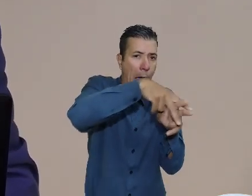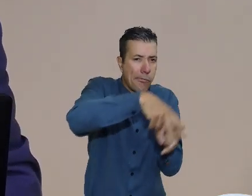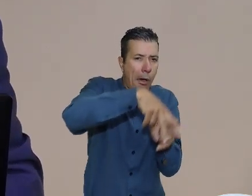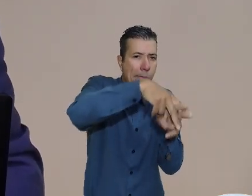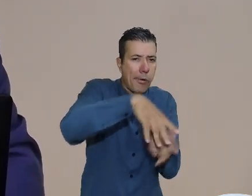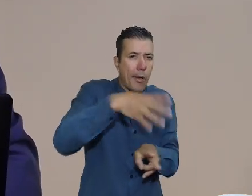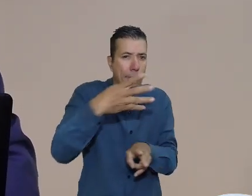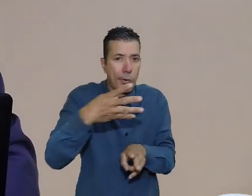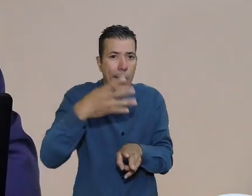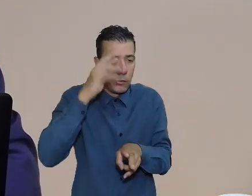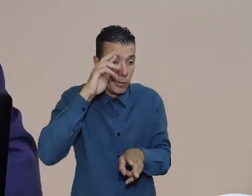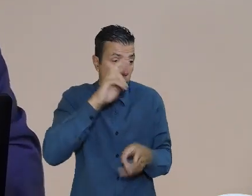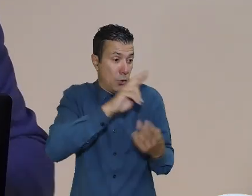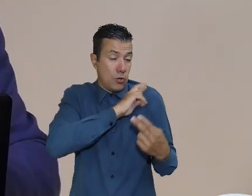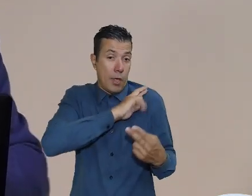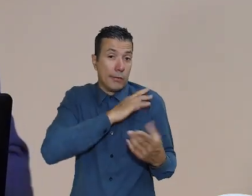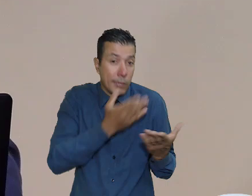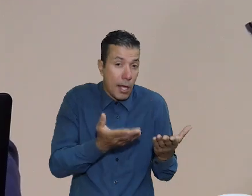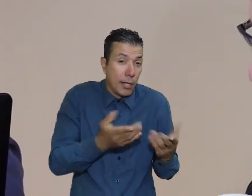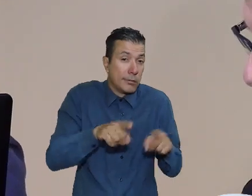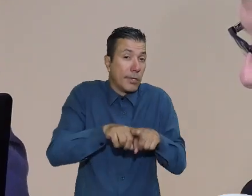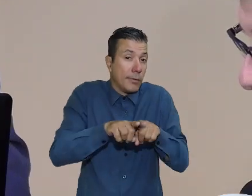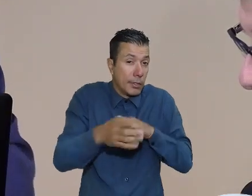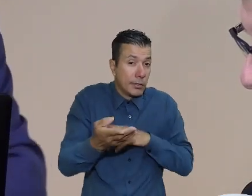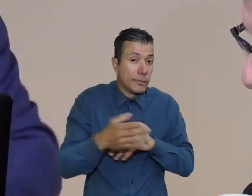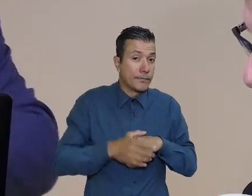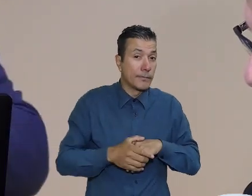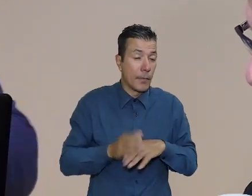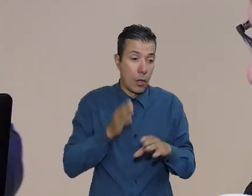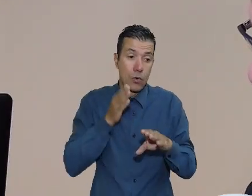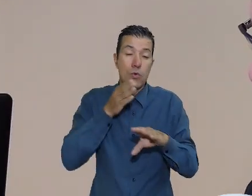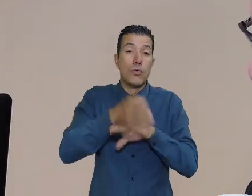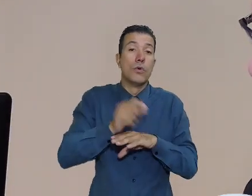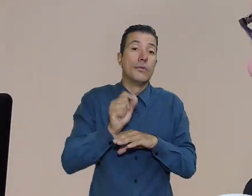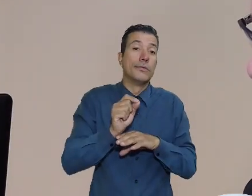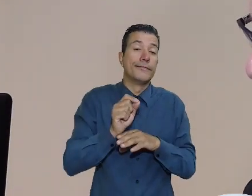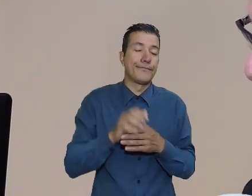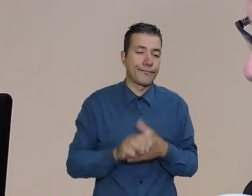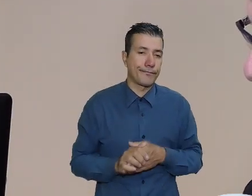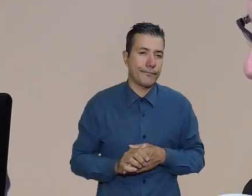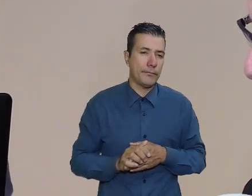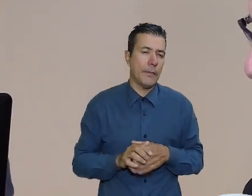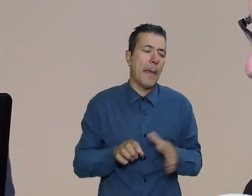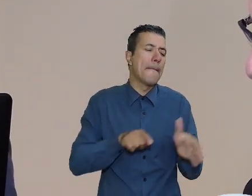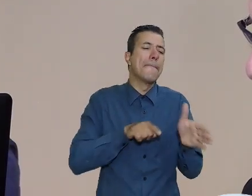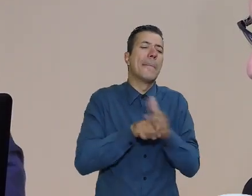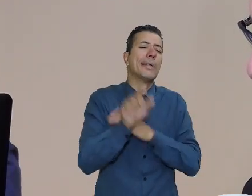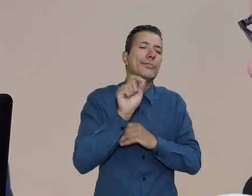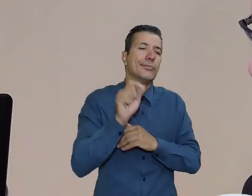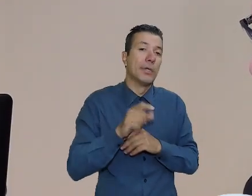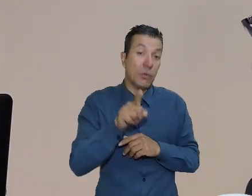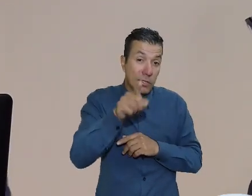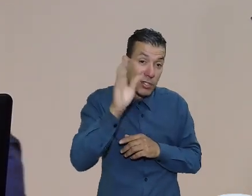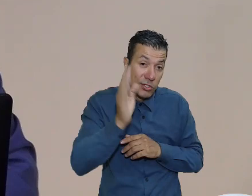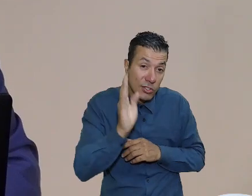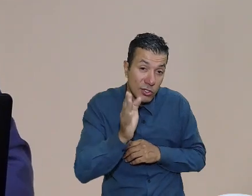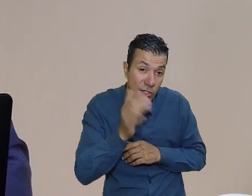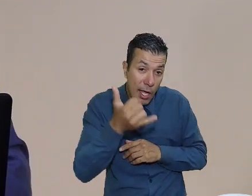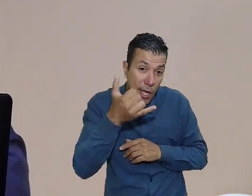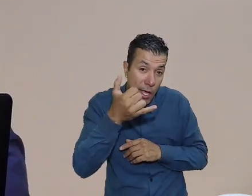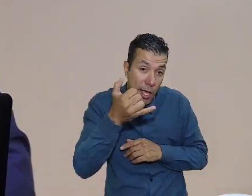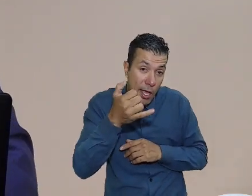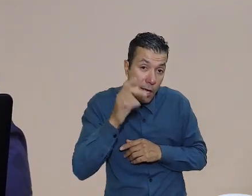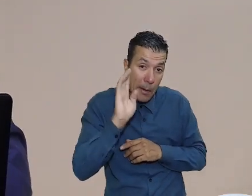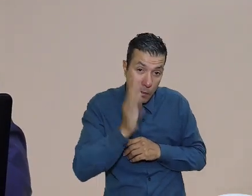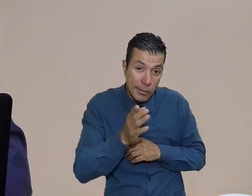nós estudamos no tema anterior. Mas então nós vamos partir para as primeiras perguntas. Você já pegou a caneta? Olha para mim. Eu quero que